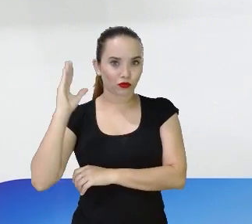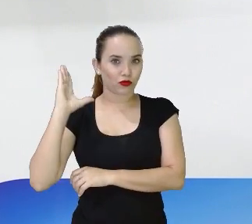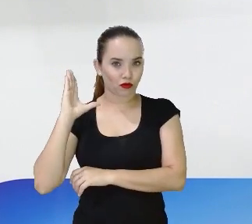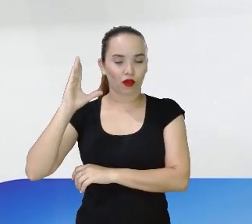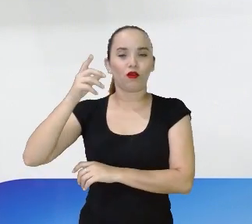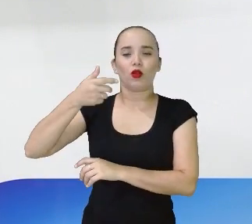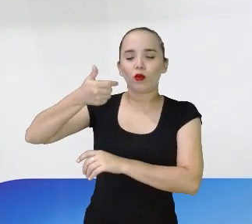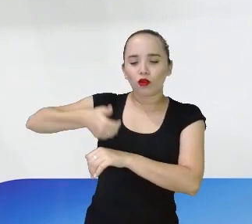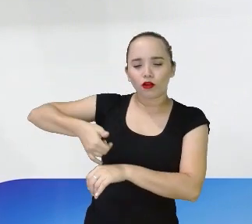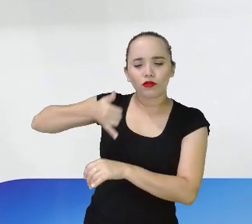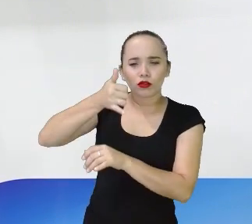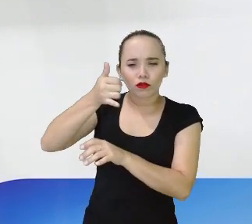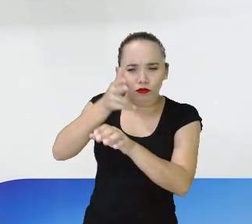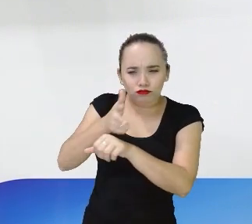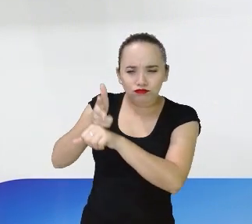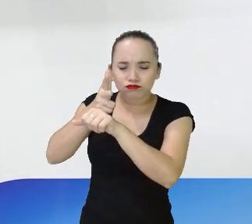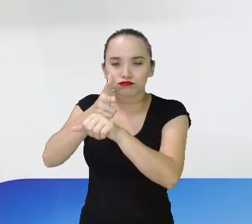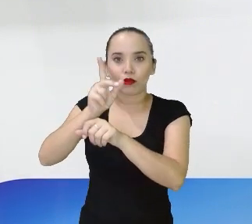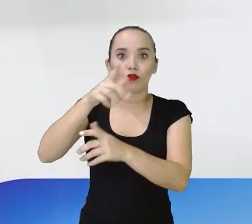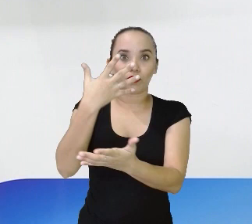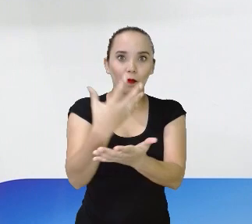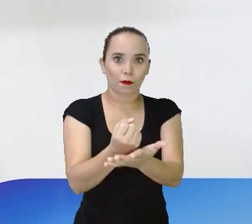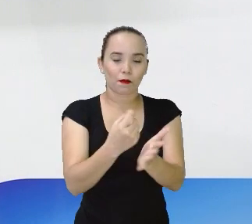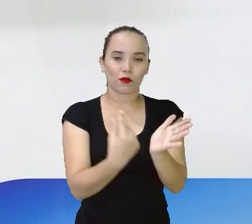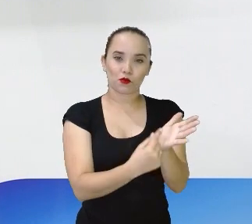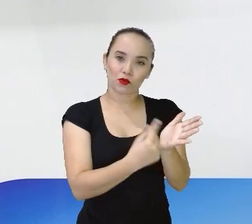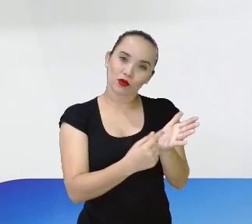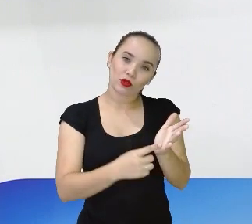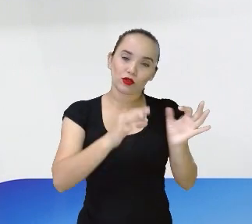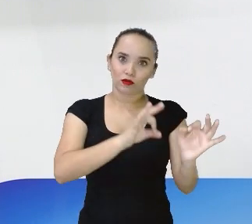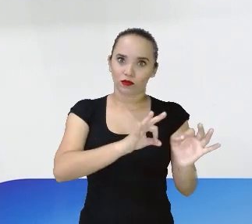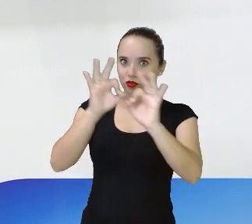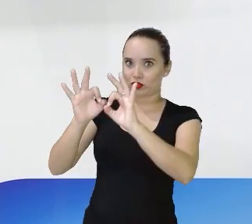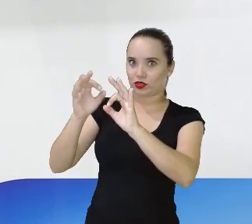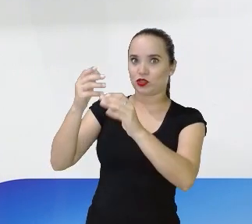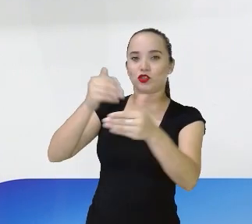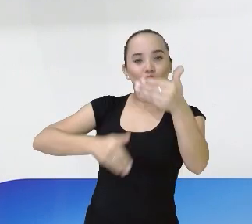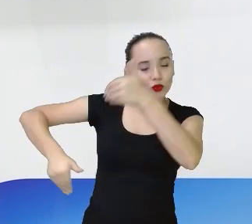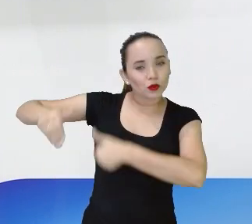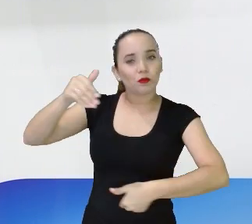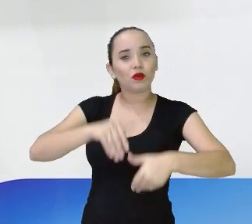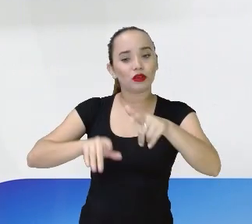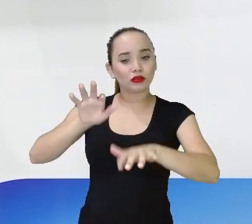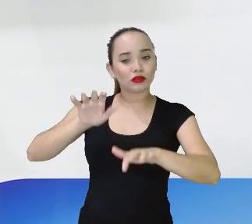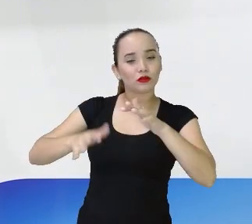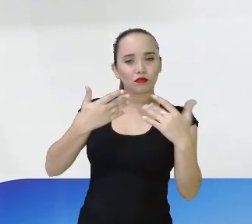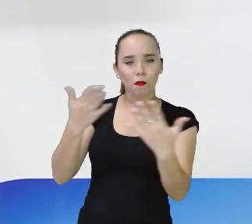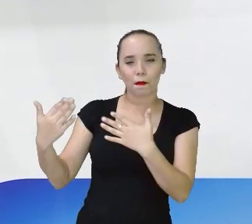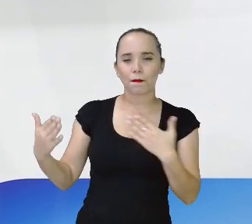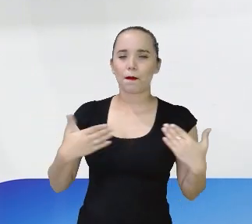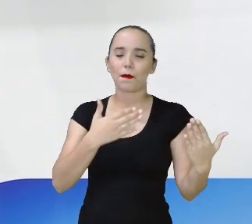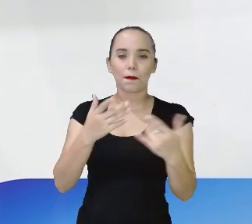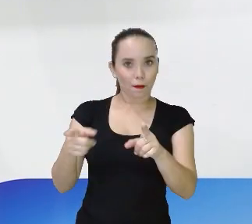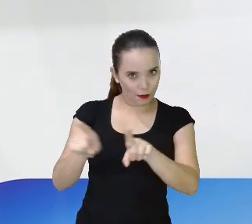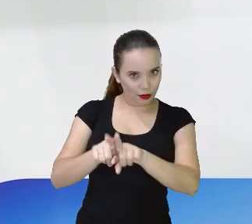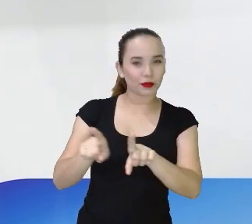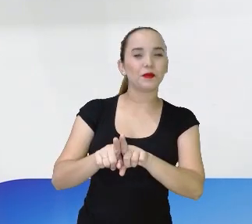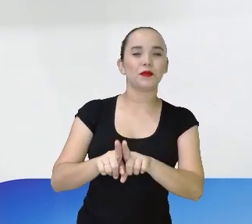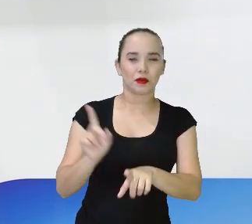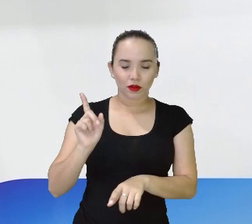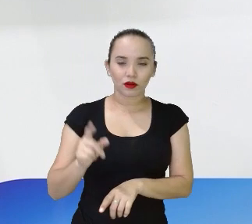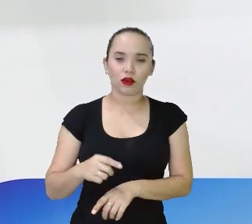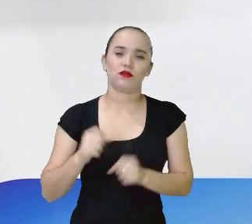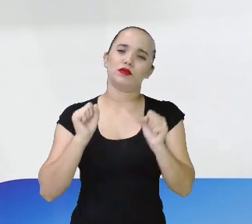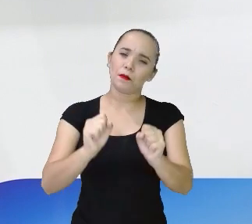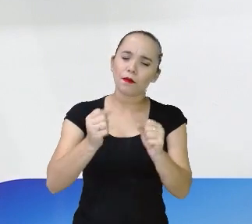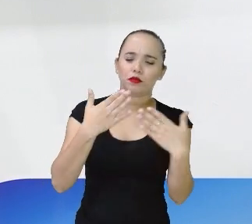Educa Recife para assistir às aulas por lá e participar do nosso bate-papo. Aí você vai falando